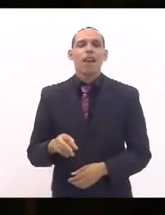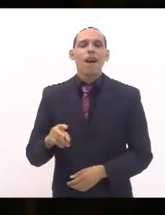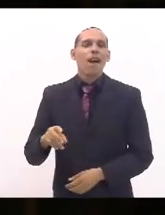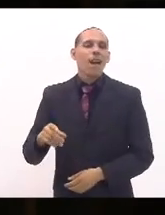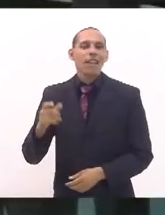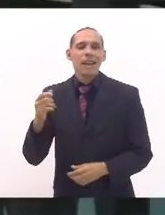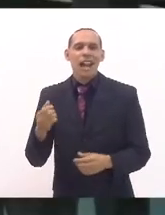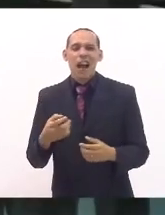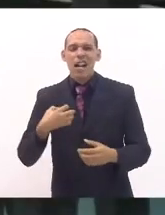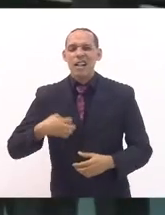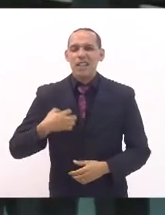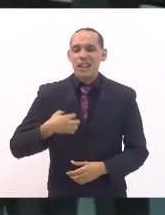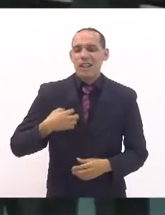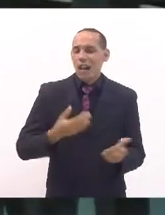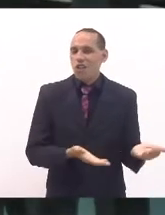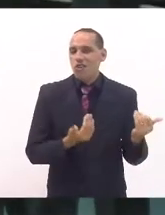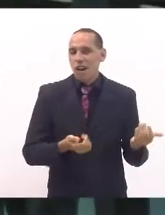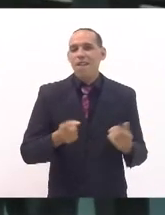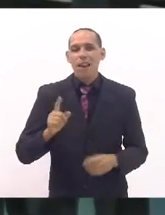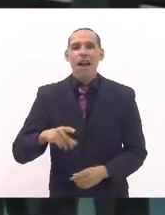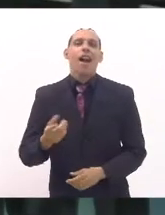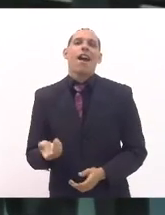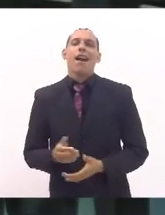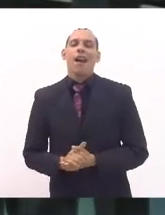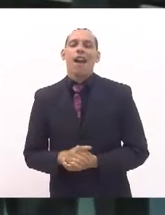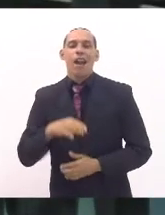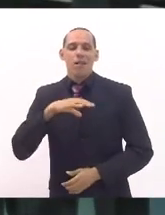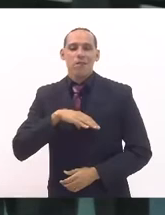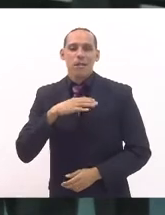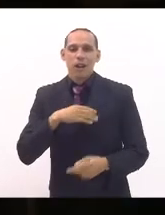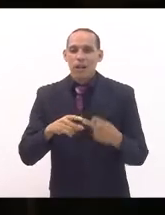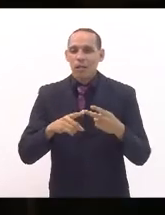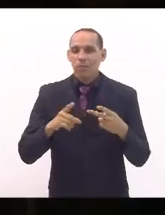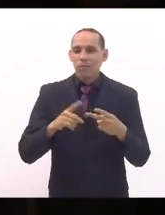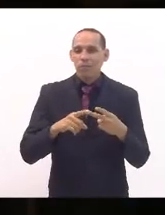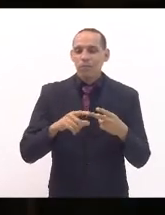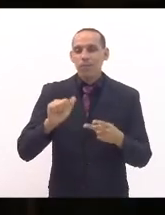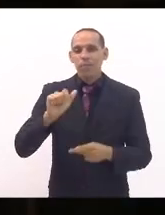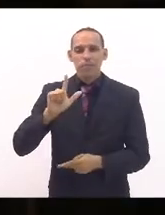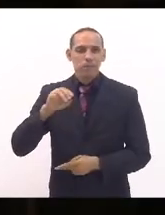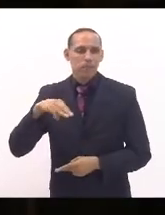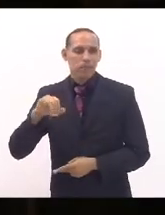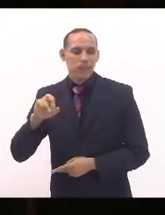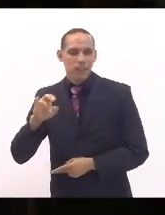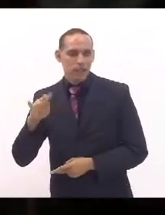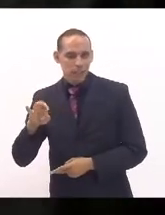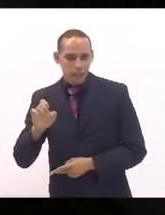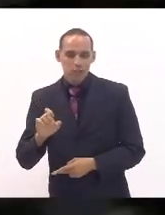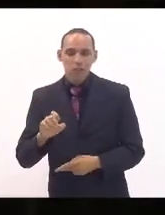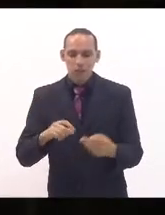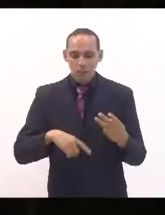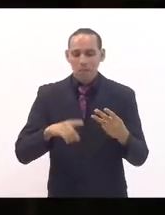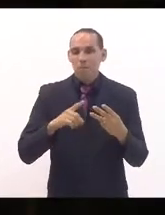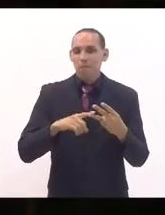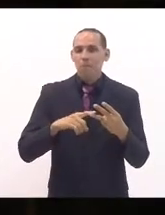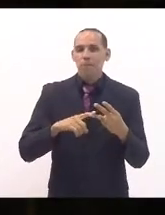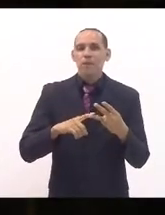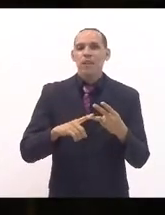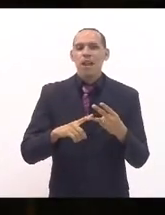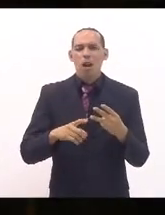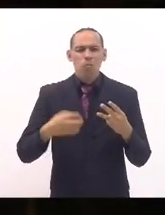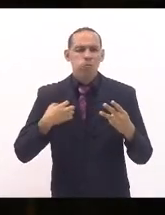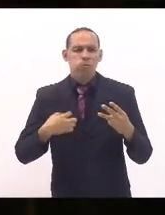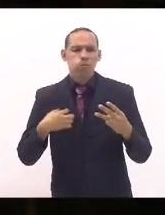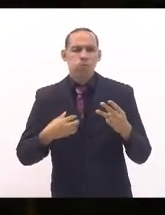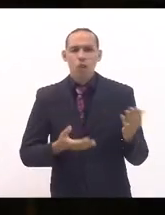o presidente Pablo, a torcida vascaína, torcida Guerreiros do Almirante, presidente Pedro, torcida Fúria Jovem